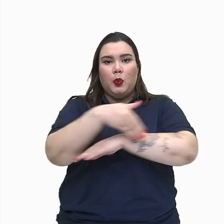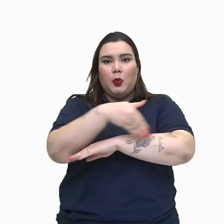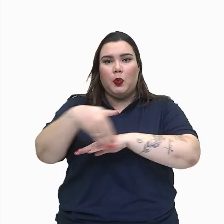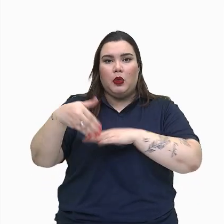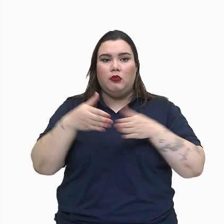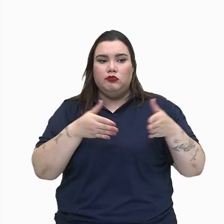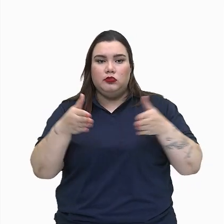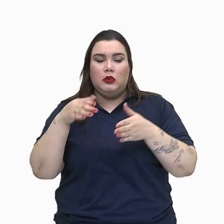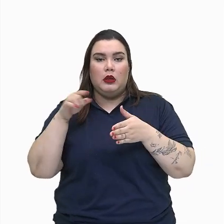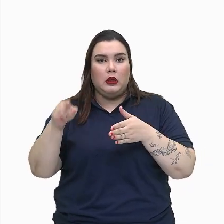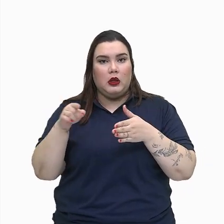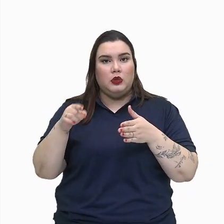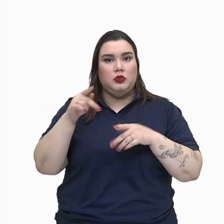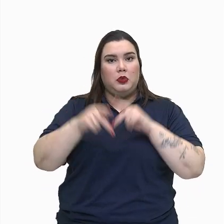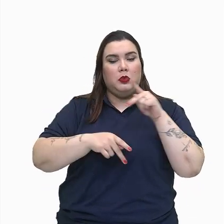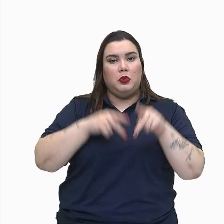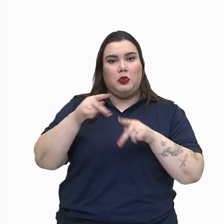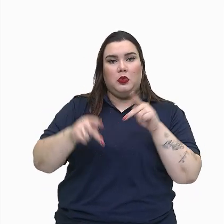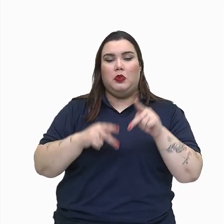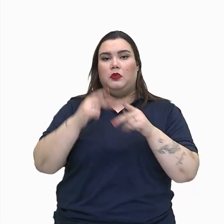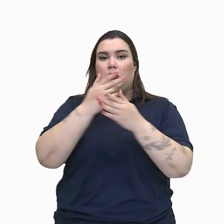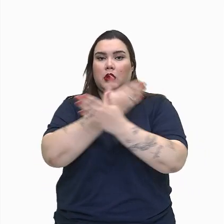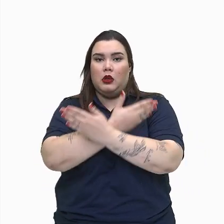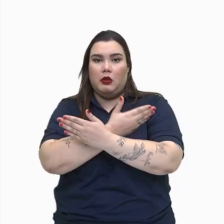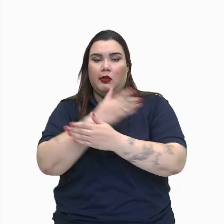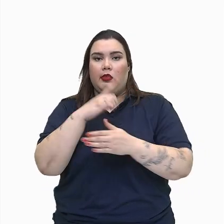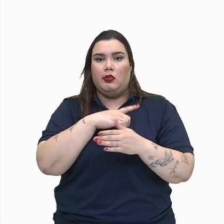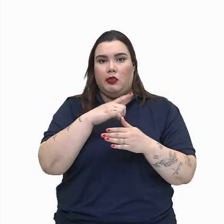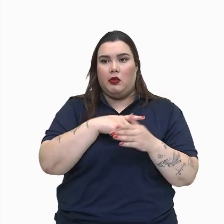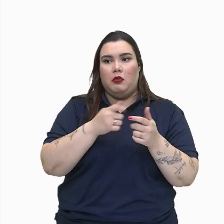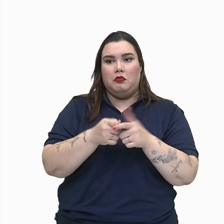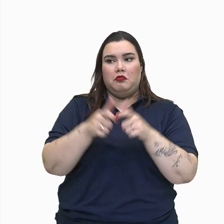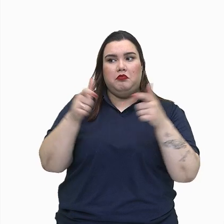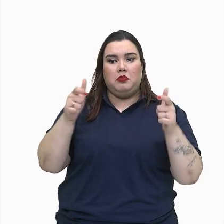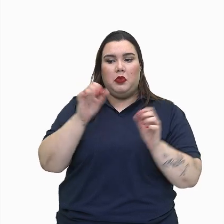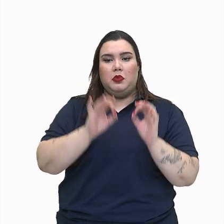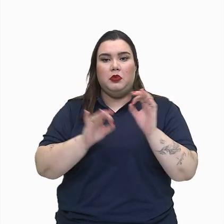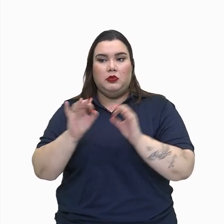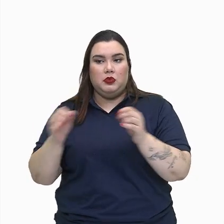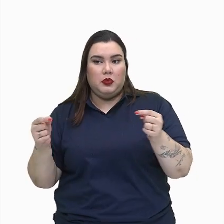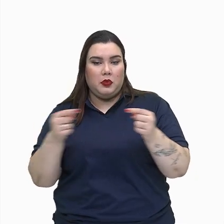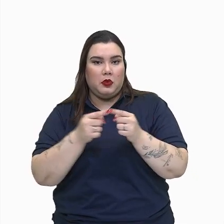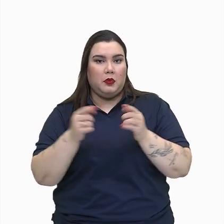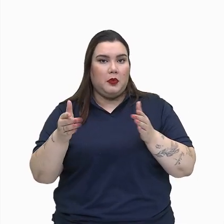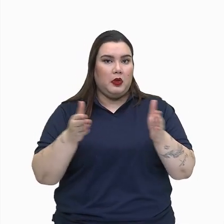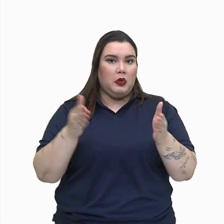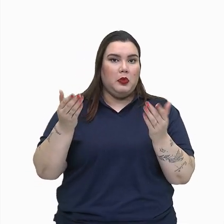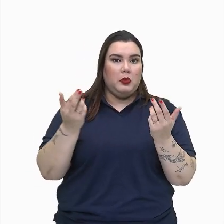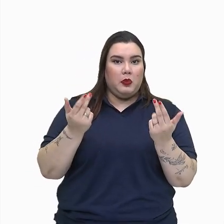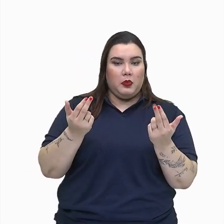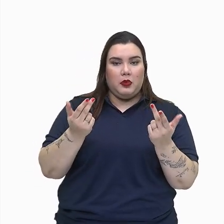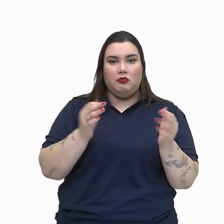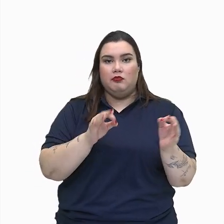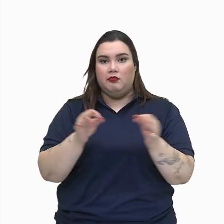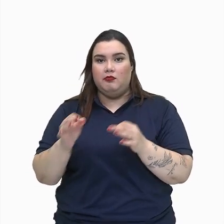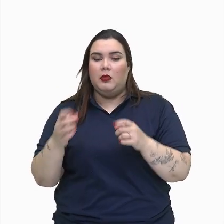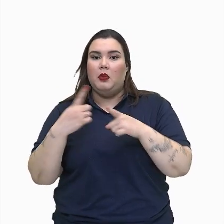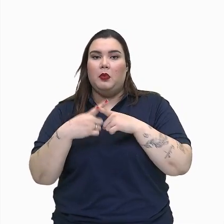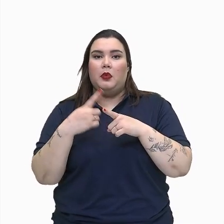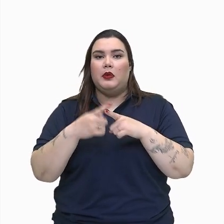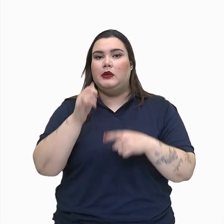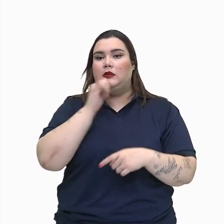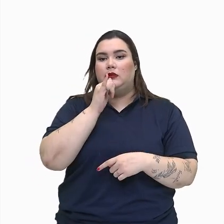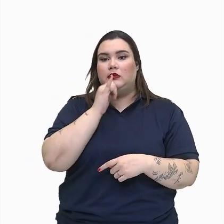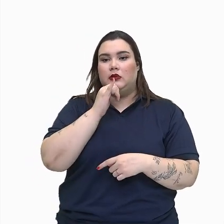bem maior do que muitas capitais europeias do mesmo período ali, tá bom? Porque enquanto, por exemplo, a gente